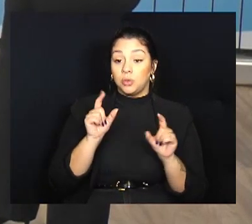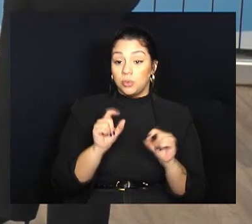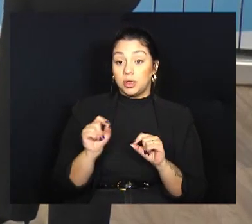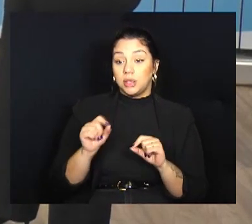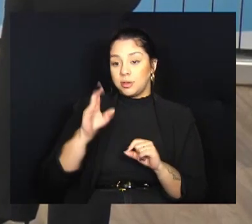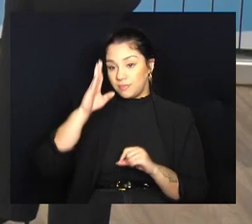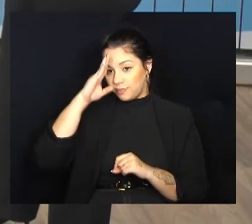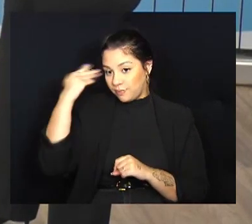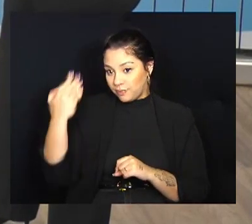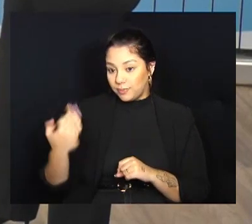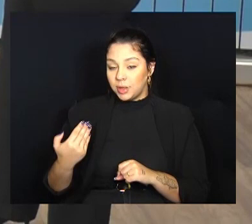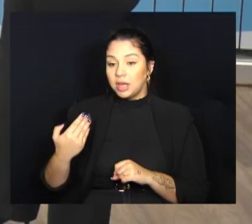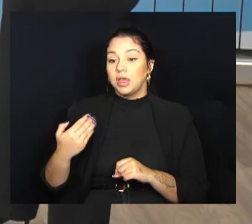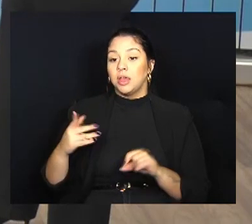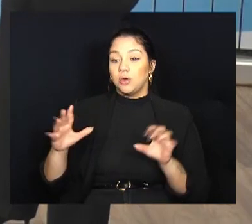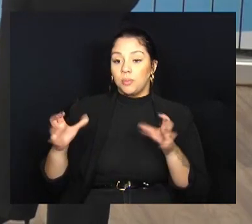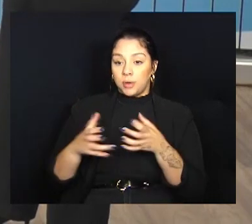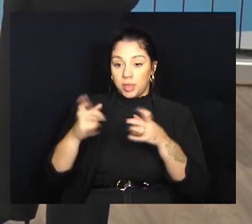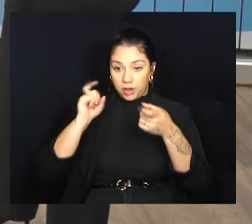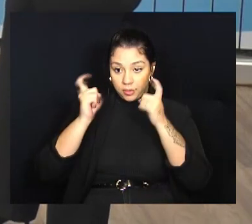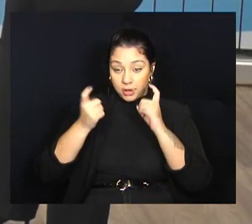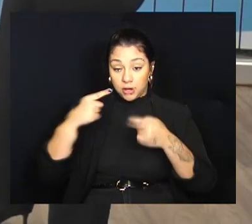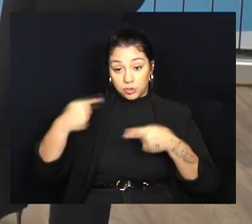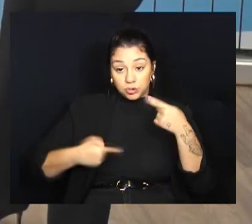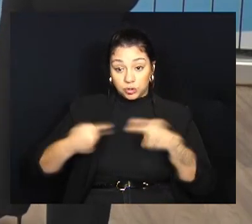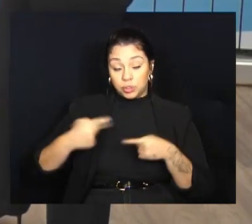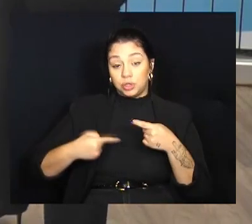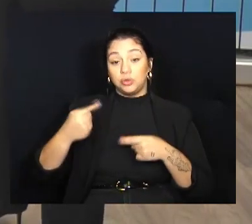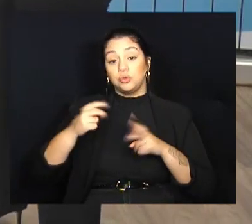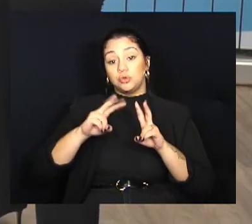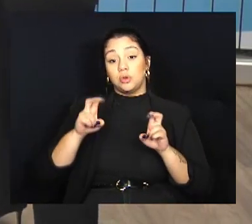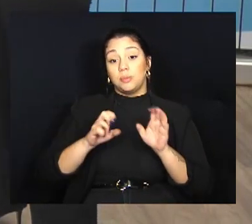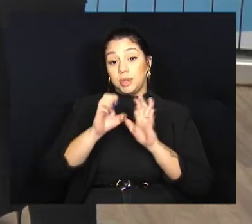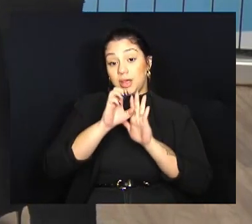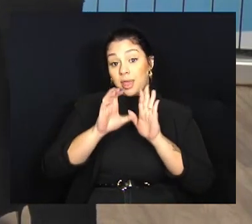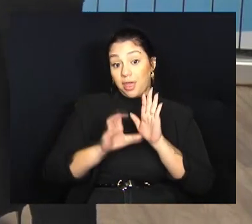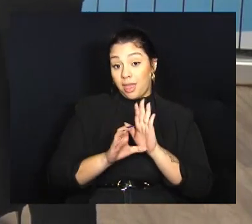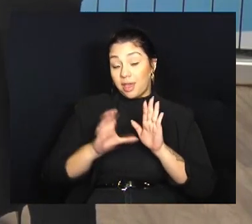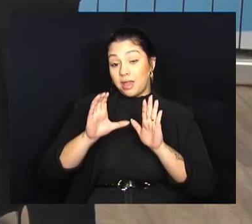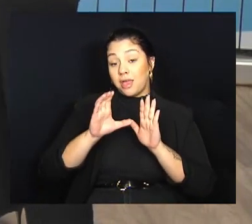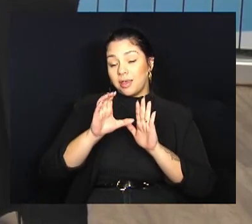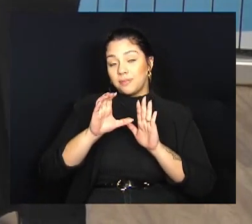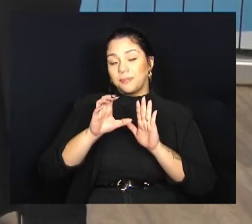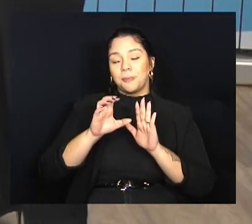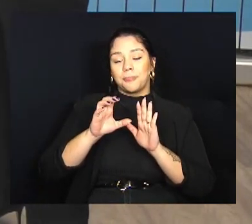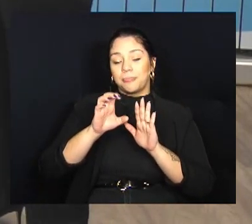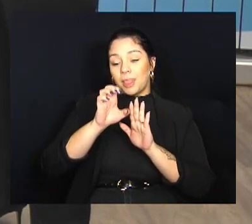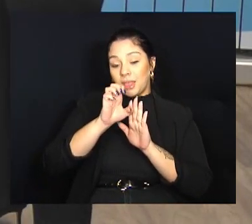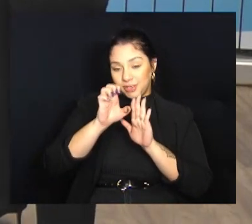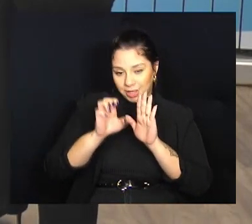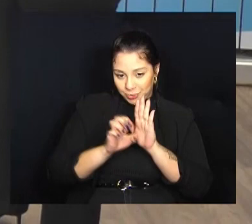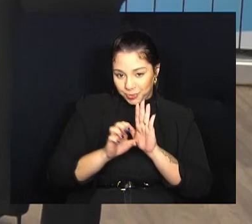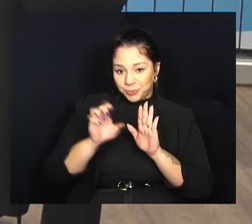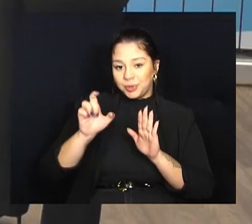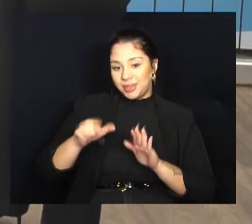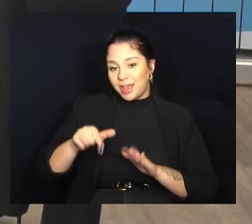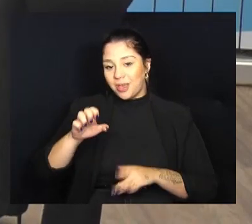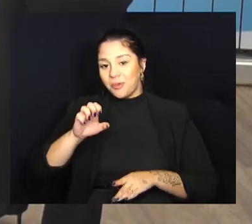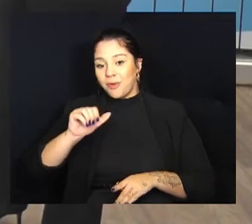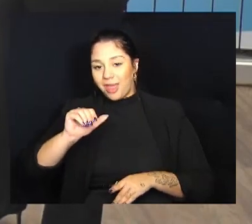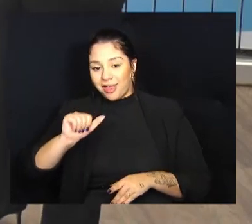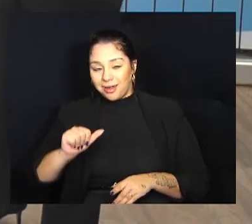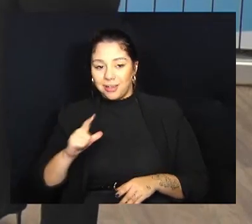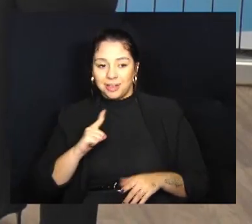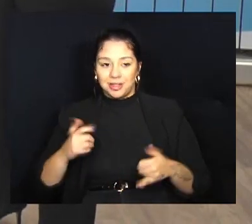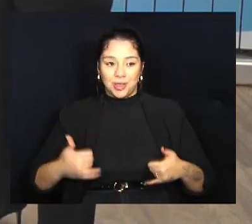solenidade discutindo justamente o Estatuto da Criança e do Adolescente, que completa aí 36 anos, uma importante reflexão. Então a gente